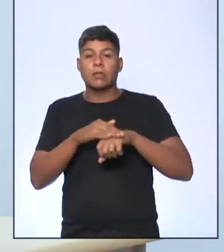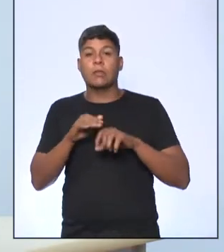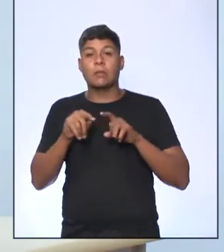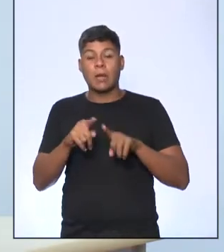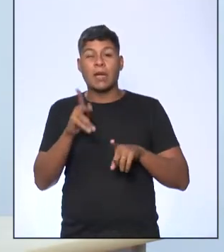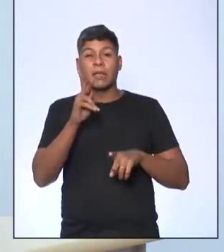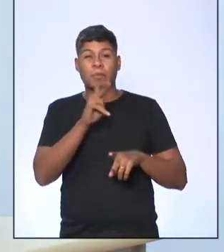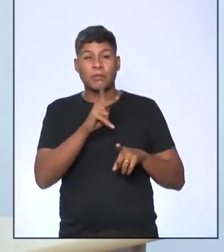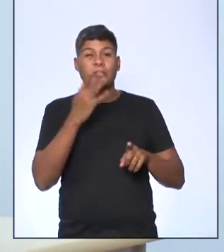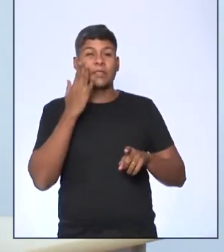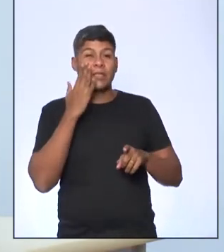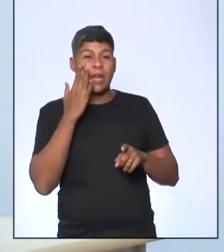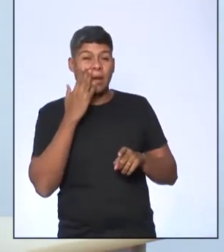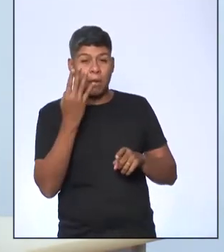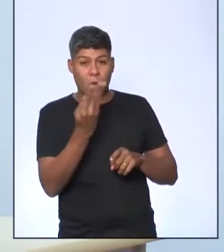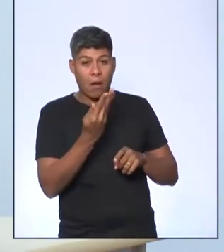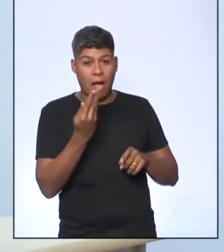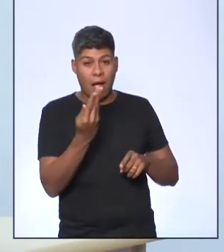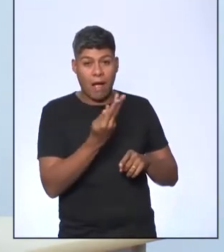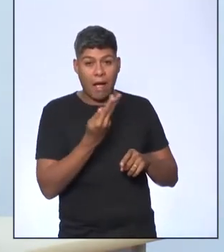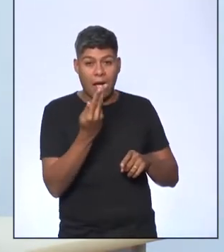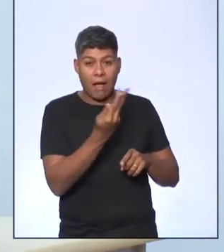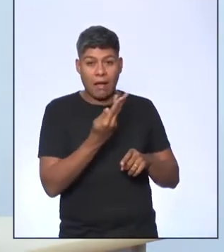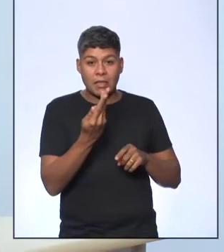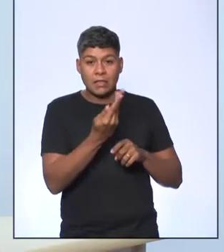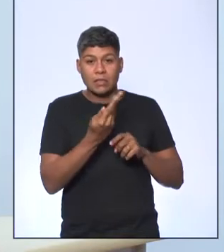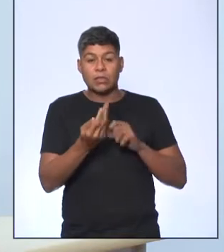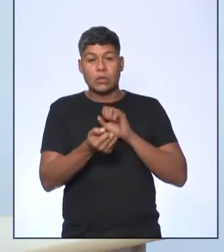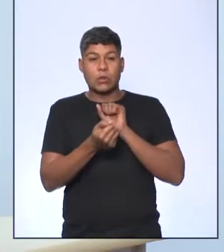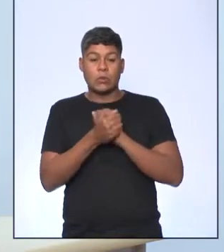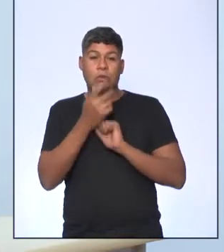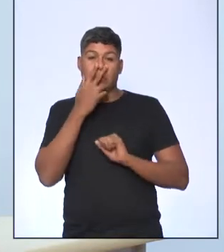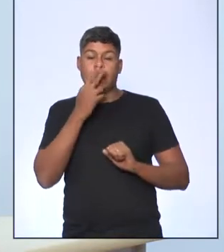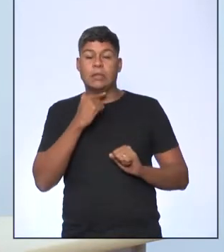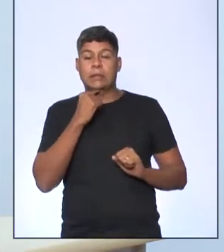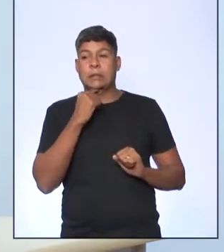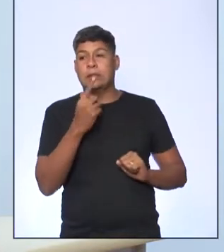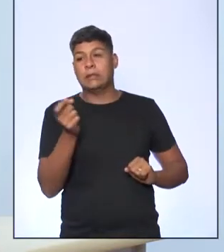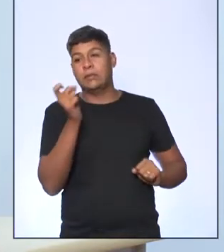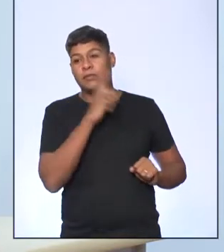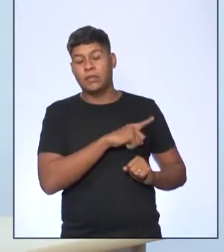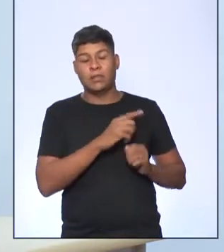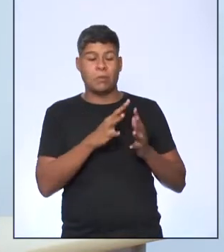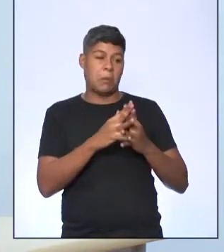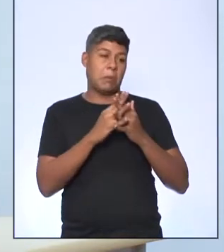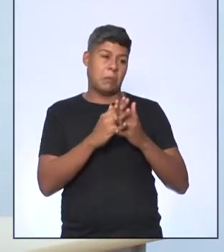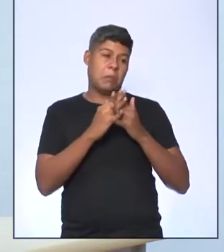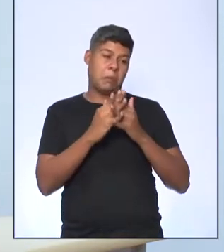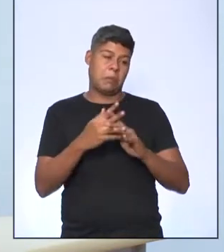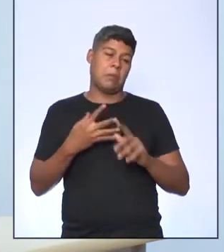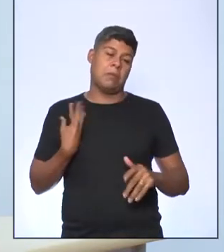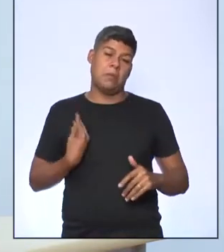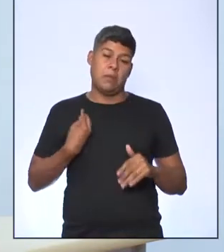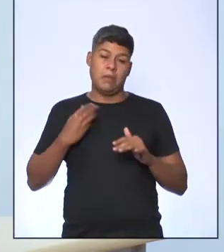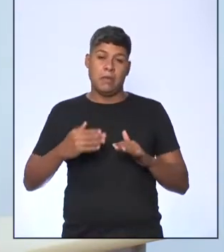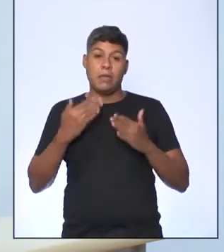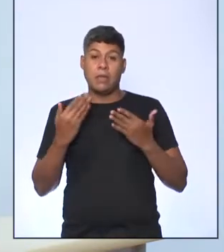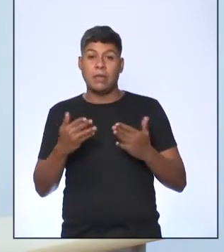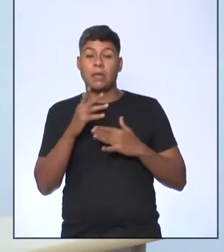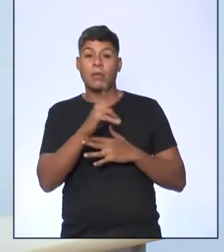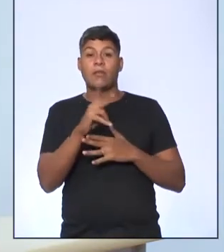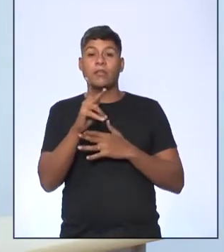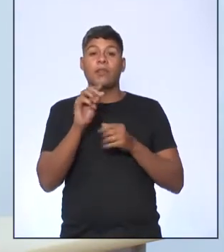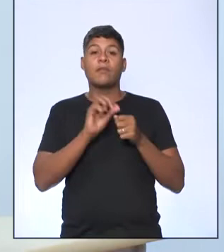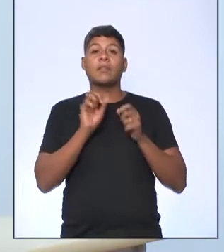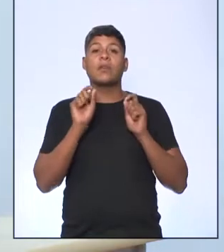professora sabe que quando o Quarteto Fantástico se junta, não dá coisa boa, né? A bagunça vai rolar ali. Então, o que a sua professora